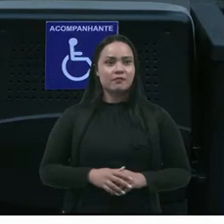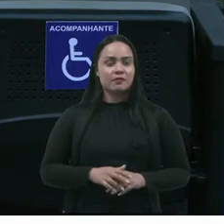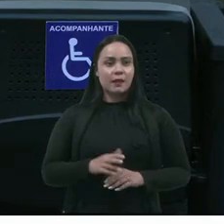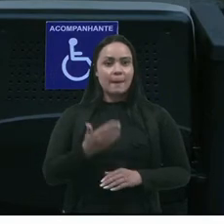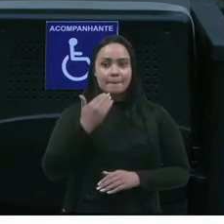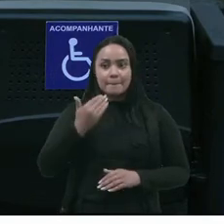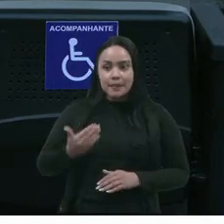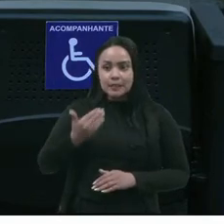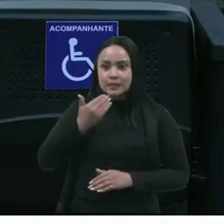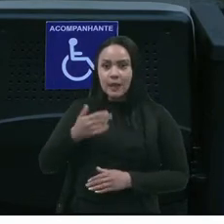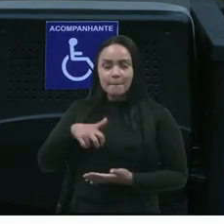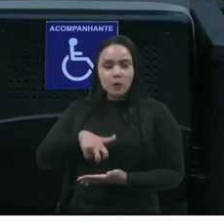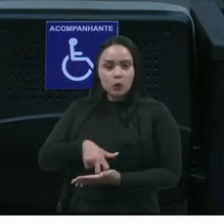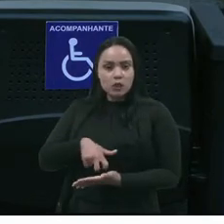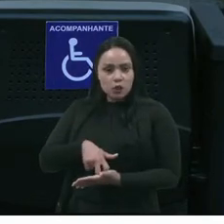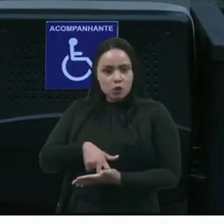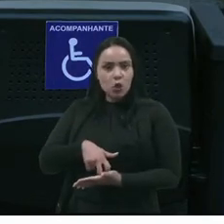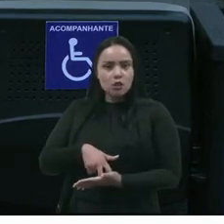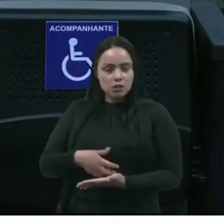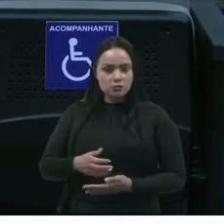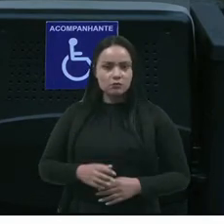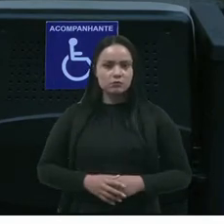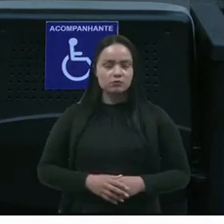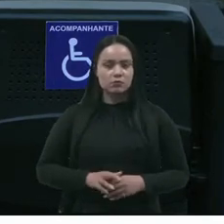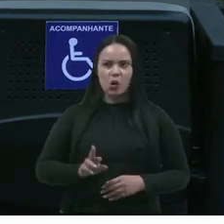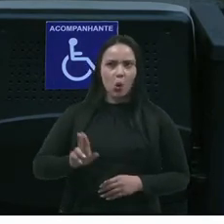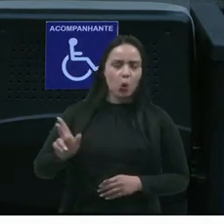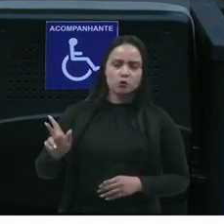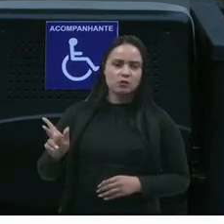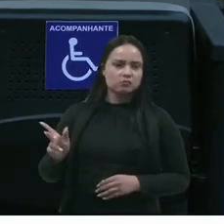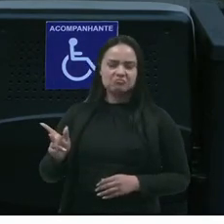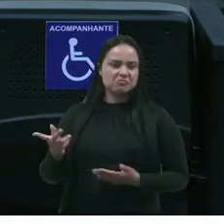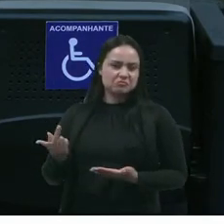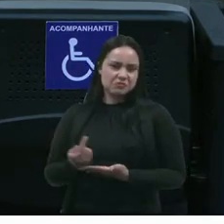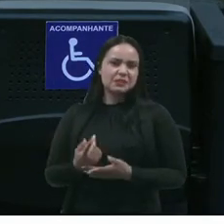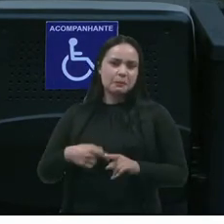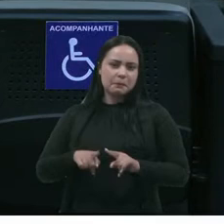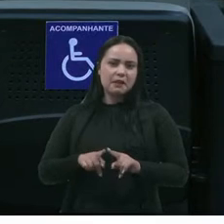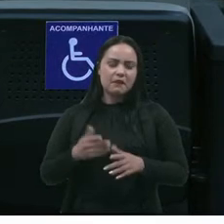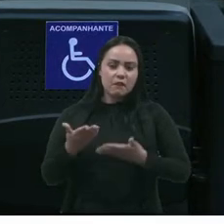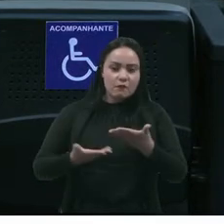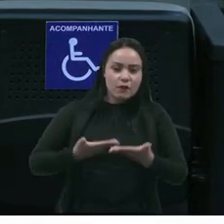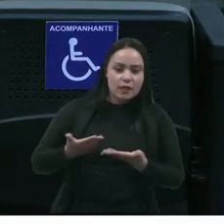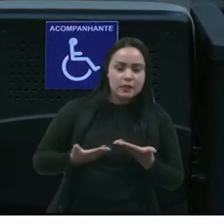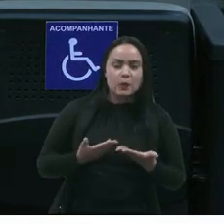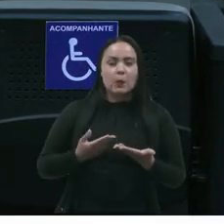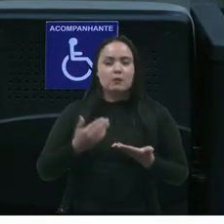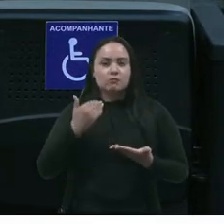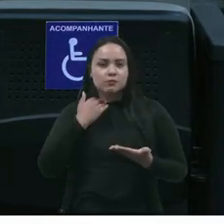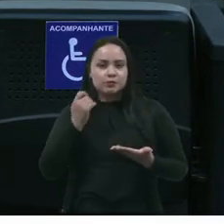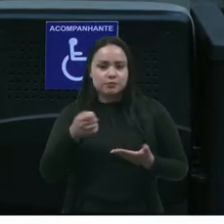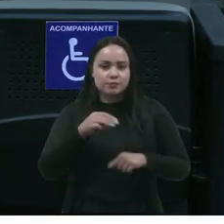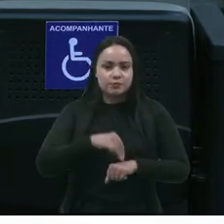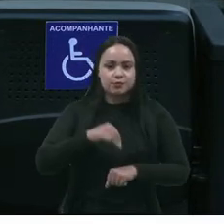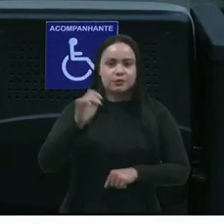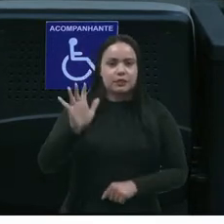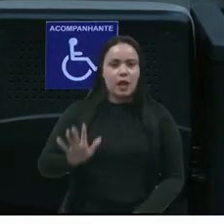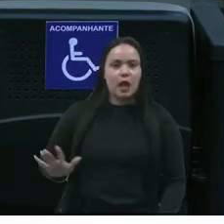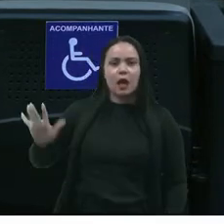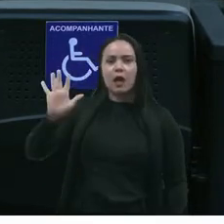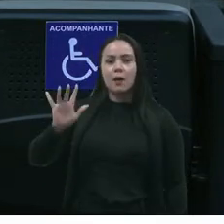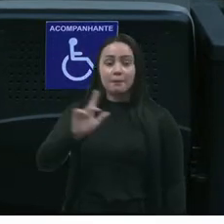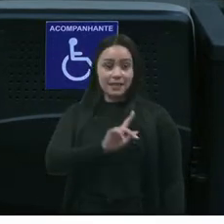revisitar punições e outras circunstâncias envolvendo a magistratura nacional.